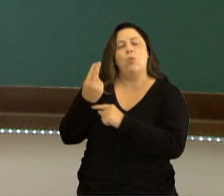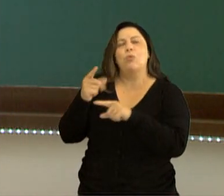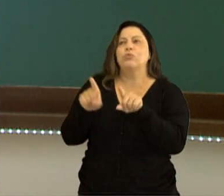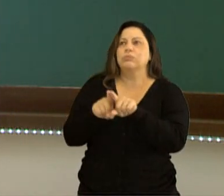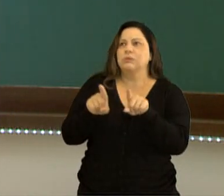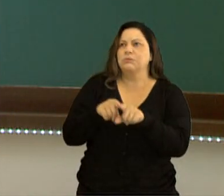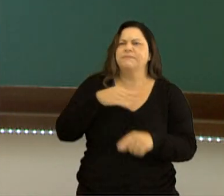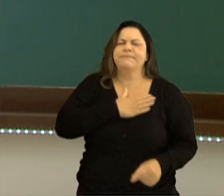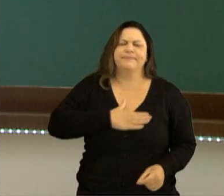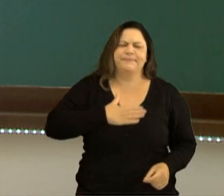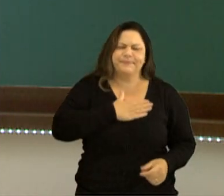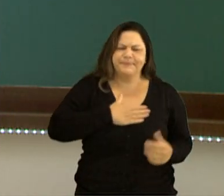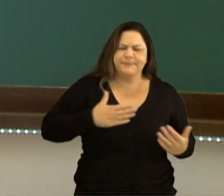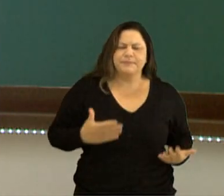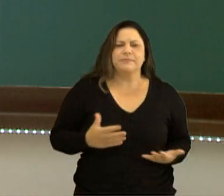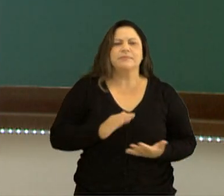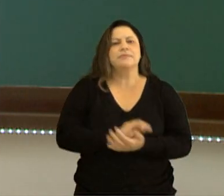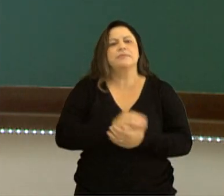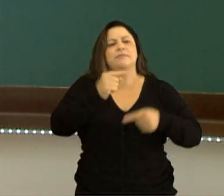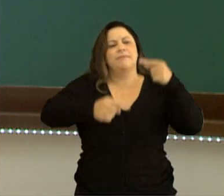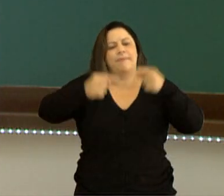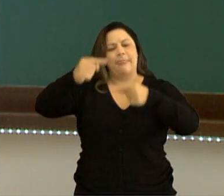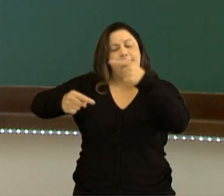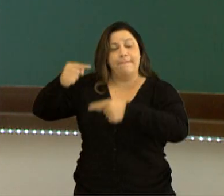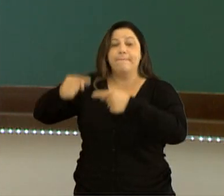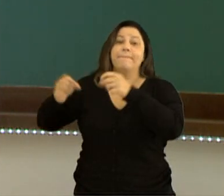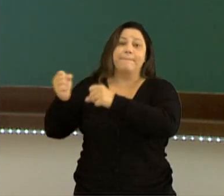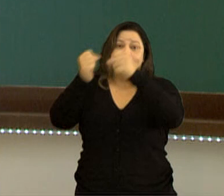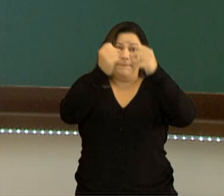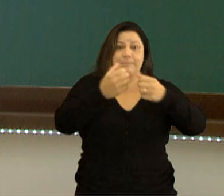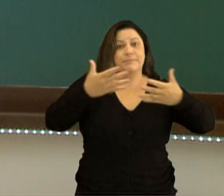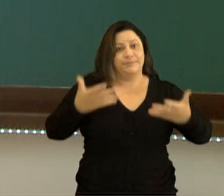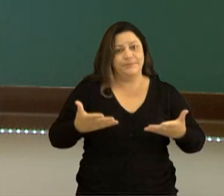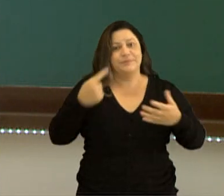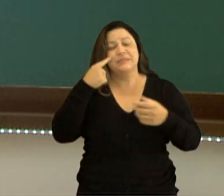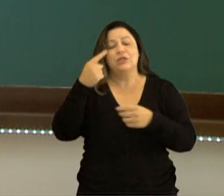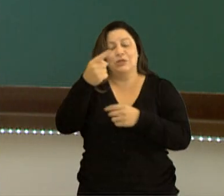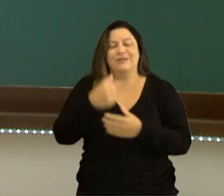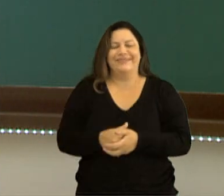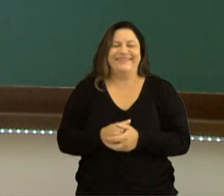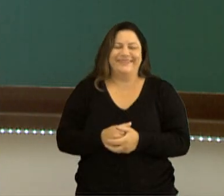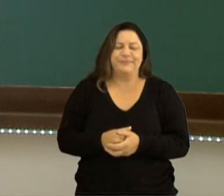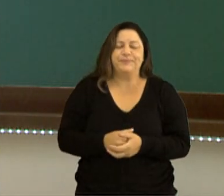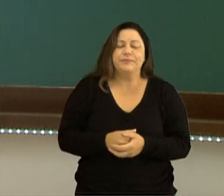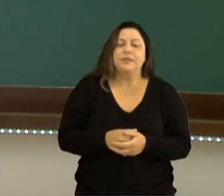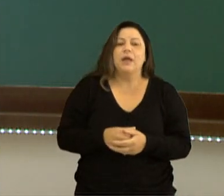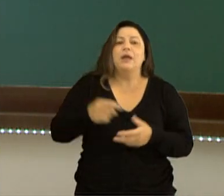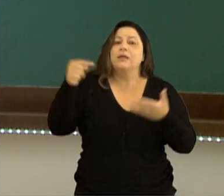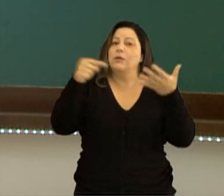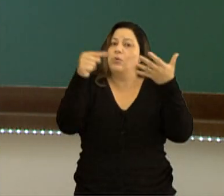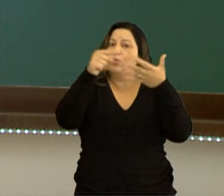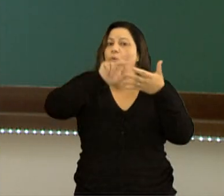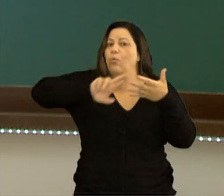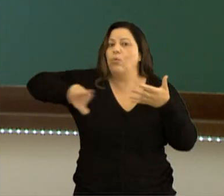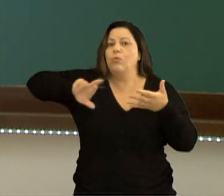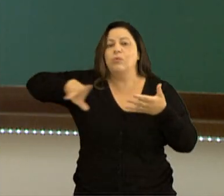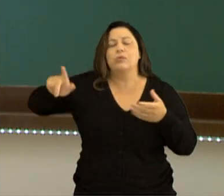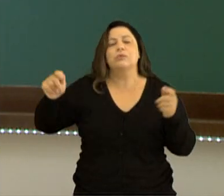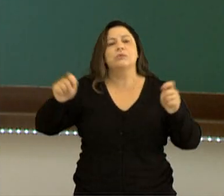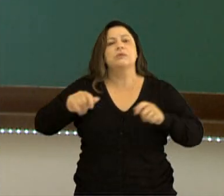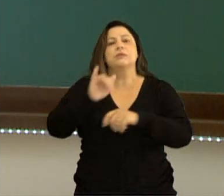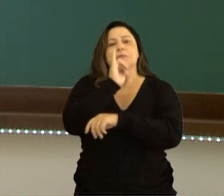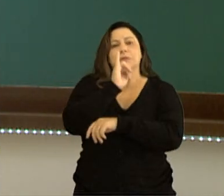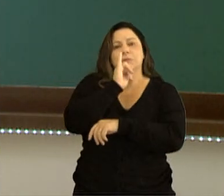pessoal gosta ou não gosta daquele político que está no poder, e também tem outras questões, por exemplo,